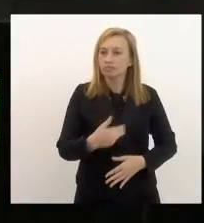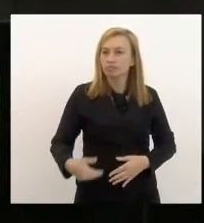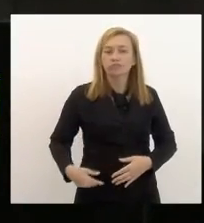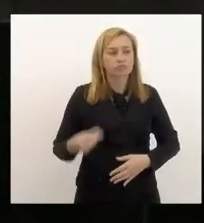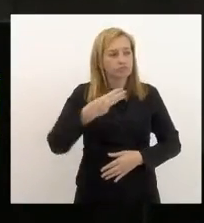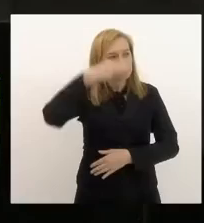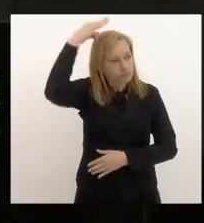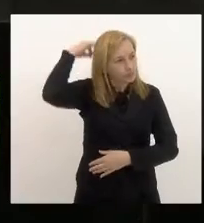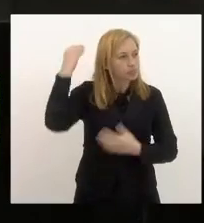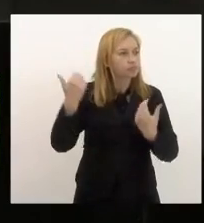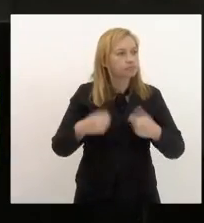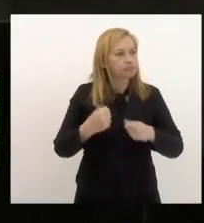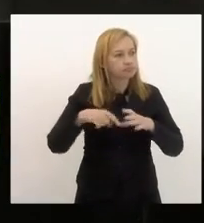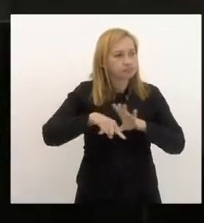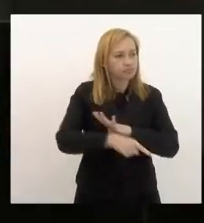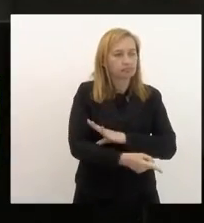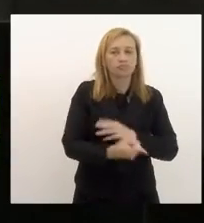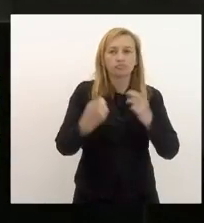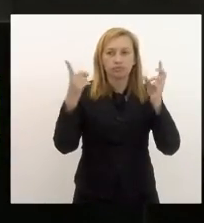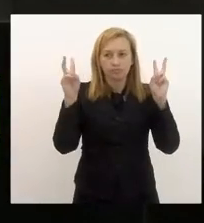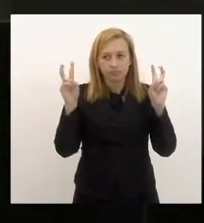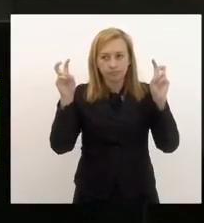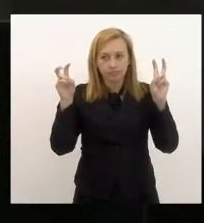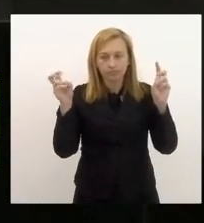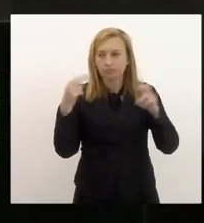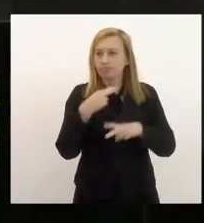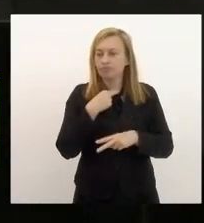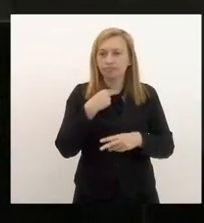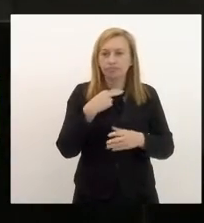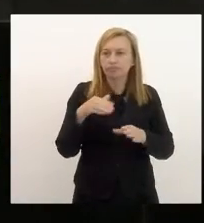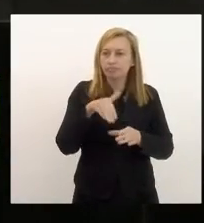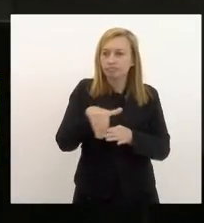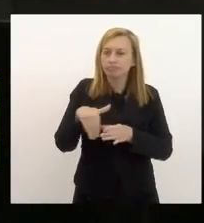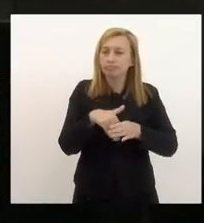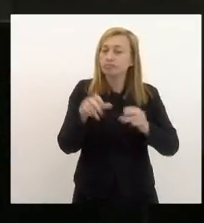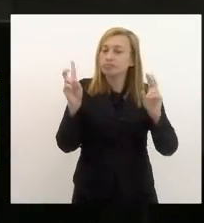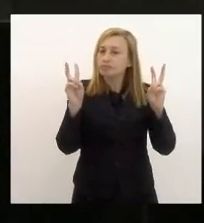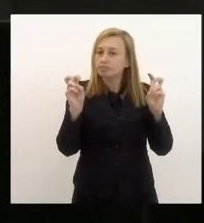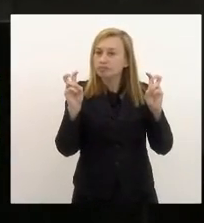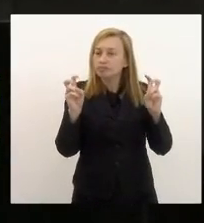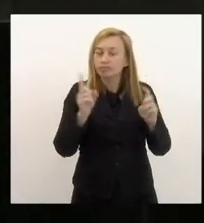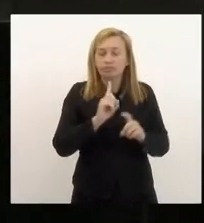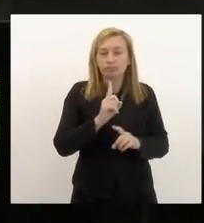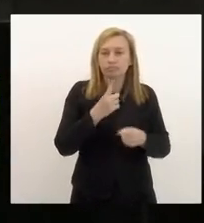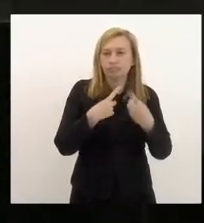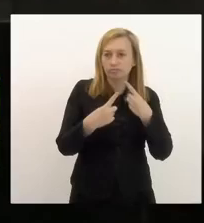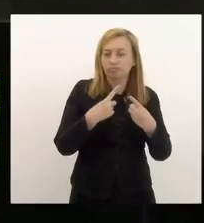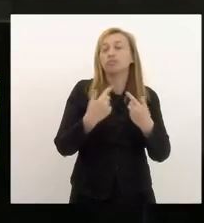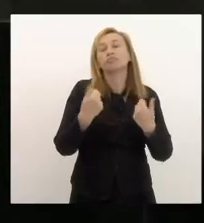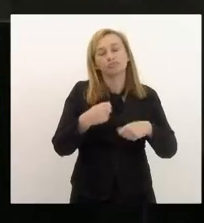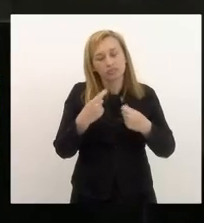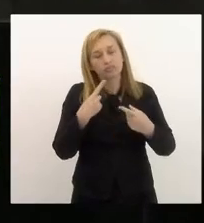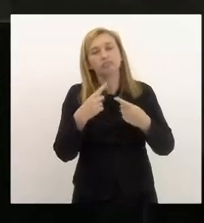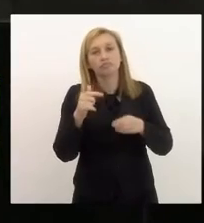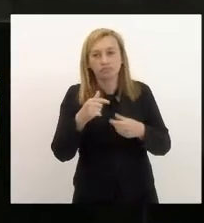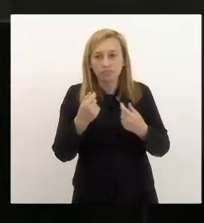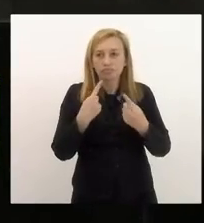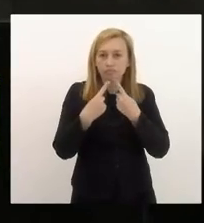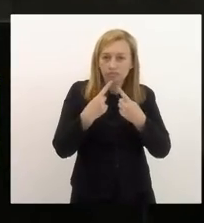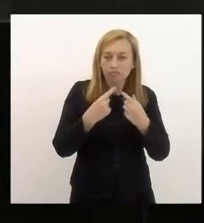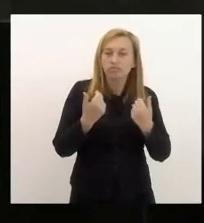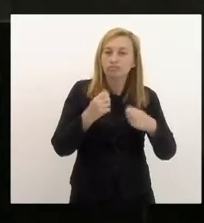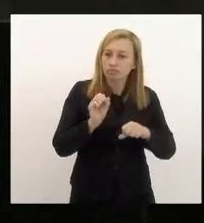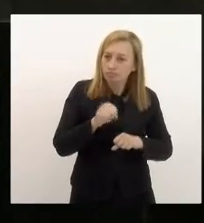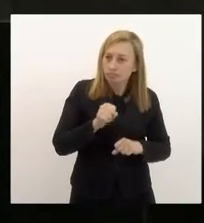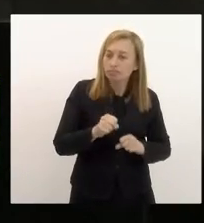Pacheco precisamos aprofundar essa questão não podemos voltar essa matéria sempre discutir as emendas foram apresentadas